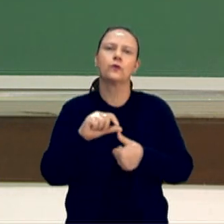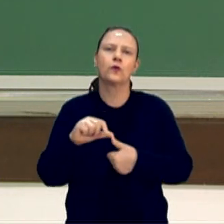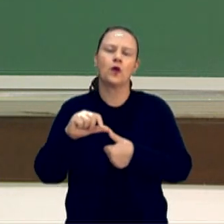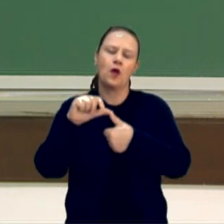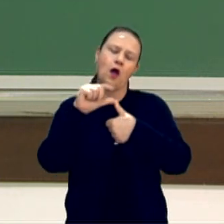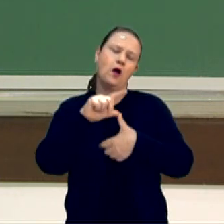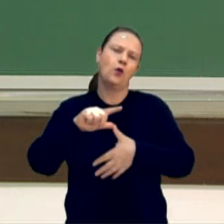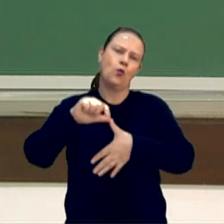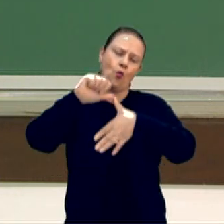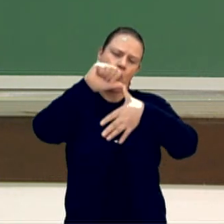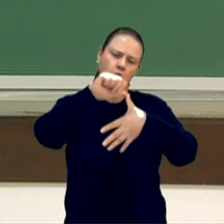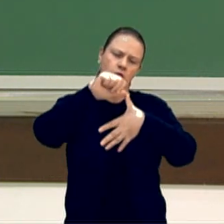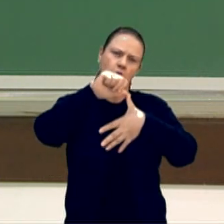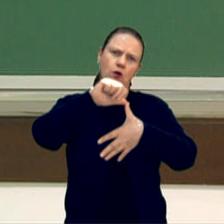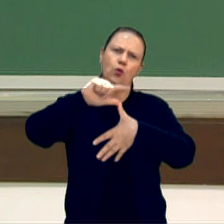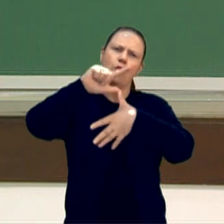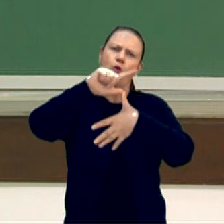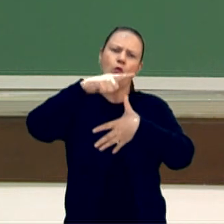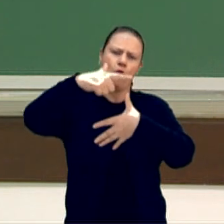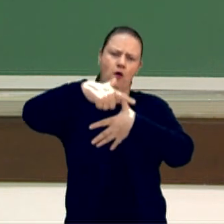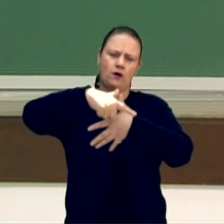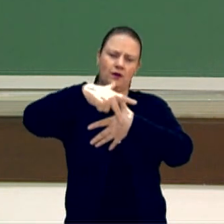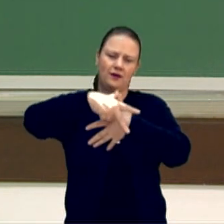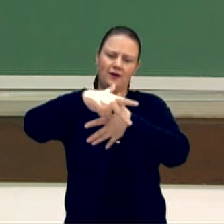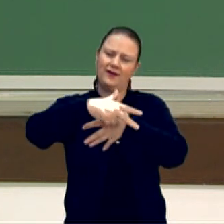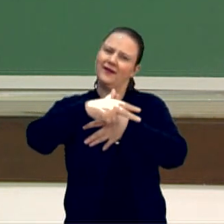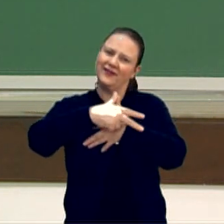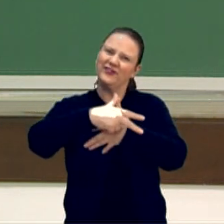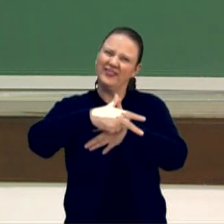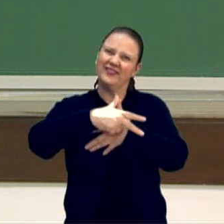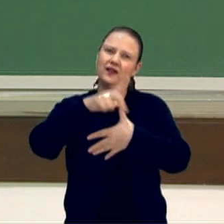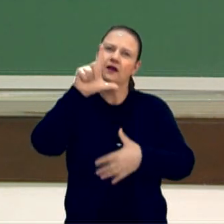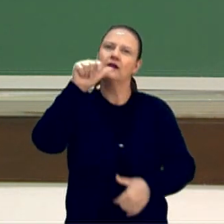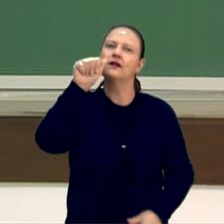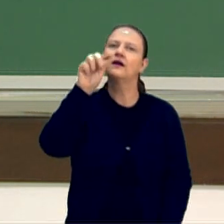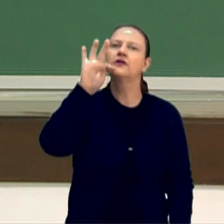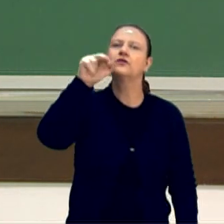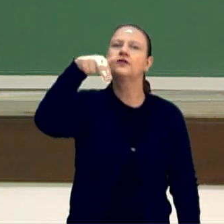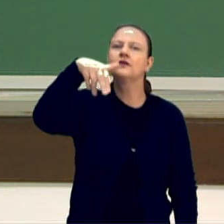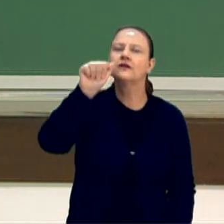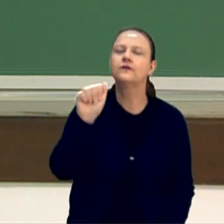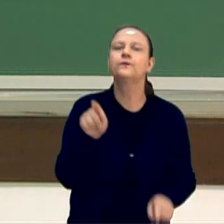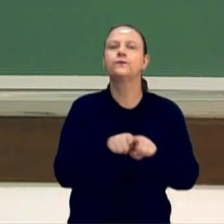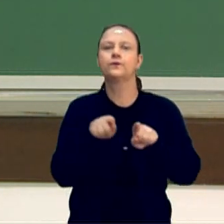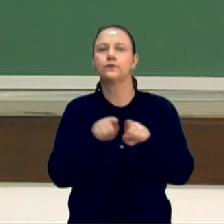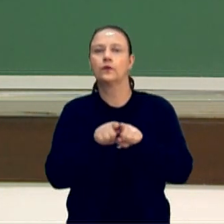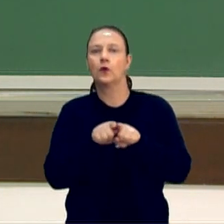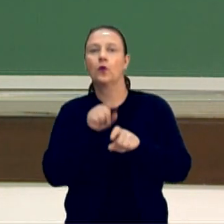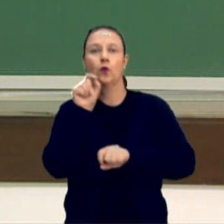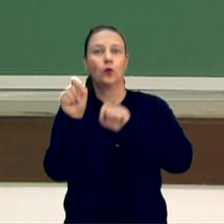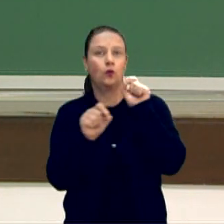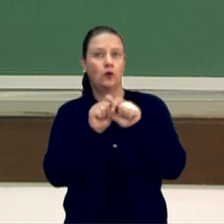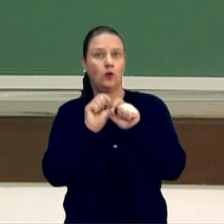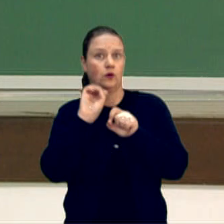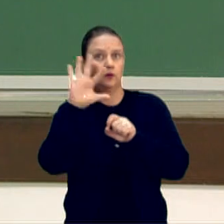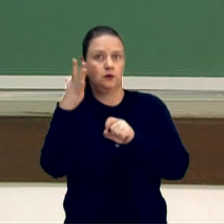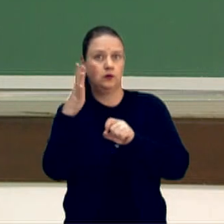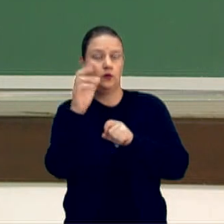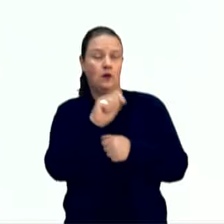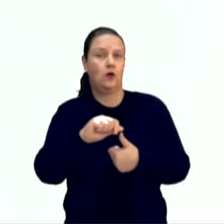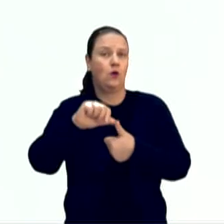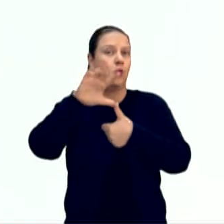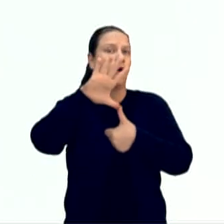Latina já foi um processo um pouquinho diferente, porque enquanto um se industrializava lá na América Anglo-Saxônica,